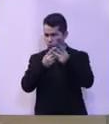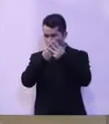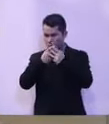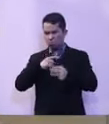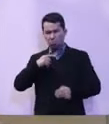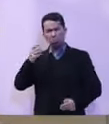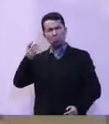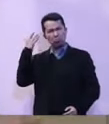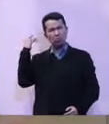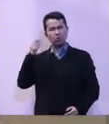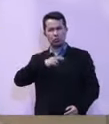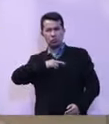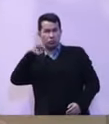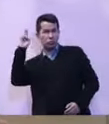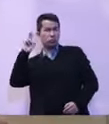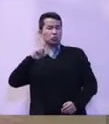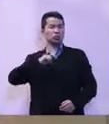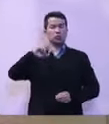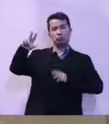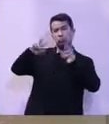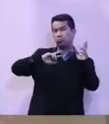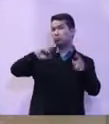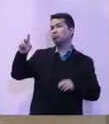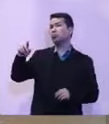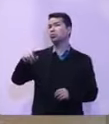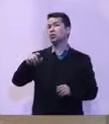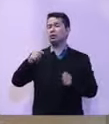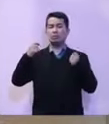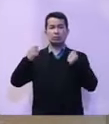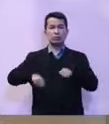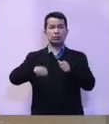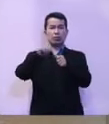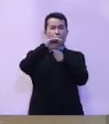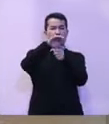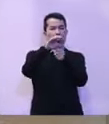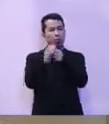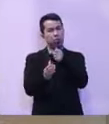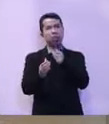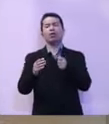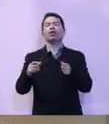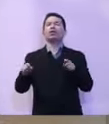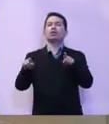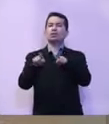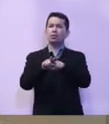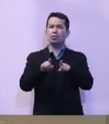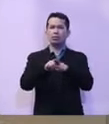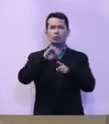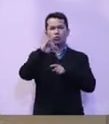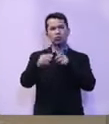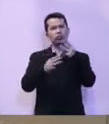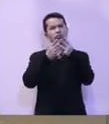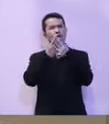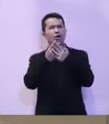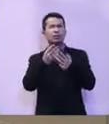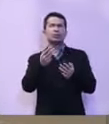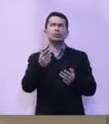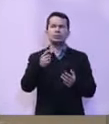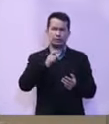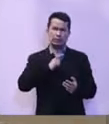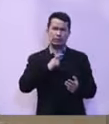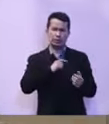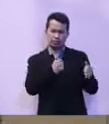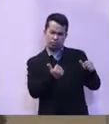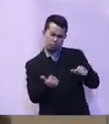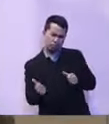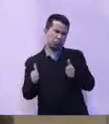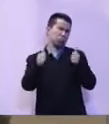práticas religiosas, ele tinha circuncisão para dizer que ele era temente a Deus. E existia dentro do judaísmo um batismo, chamado